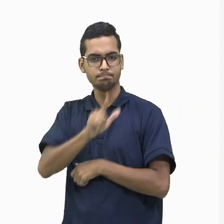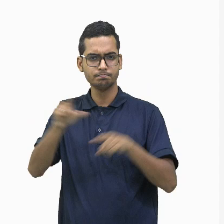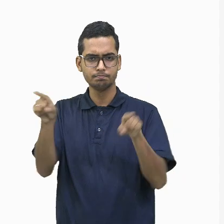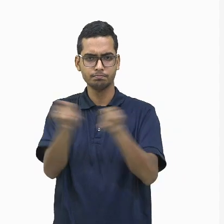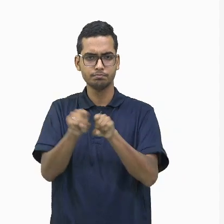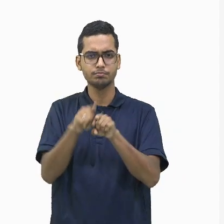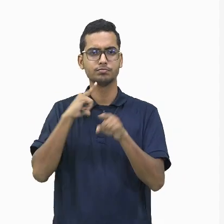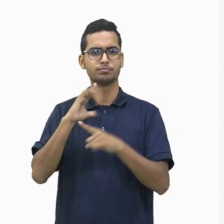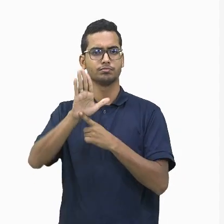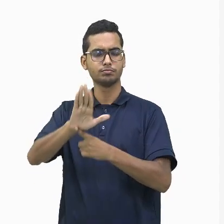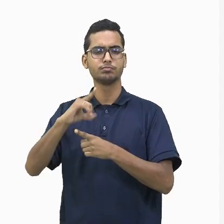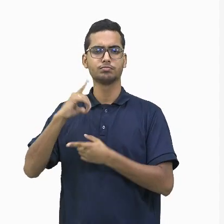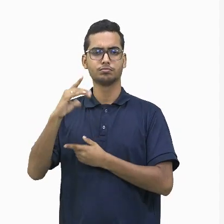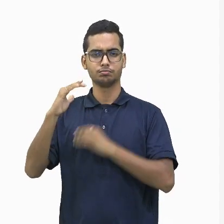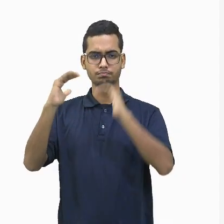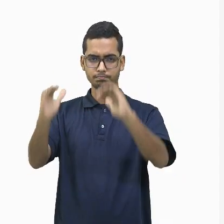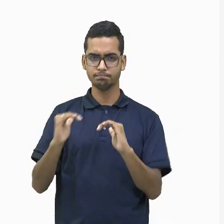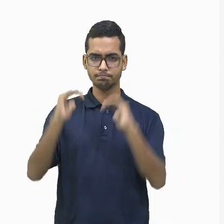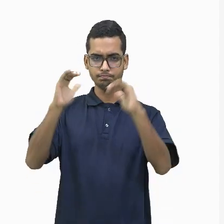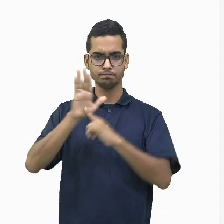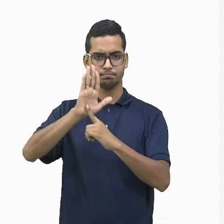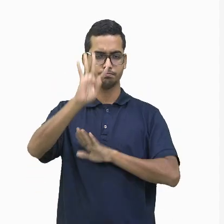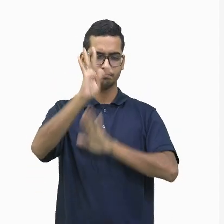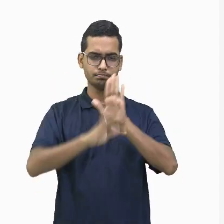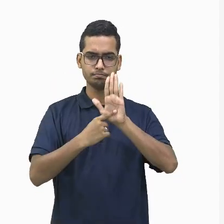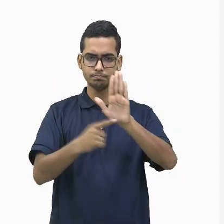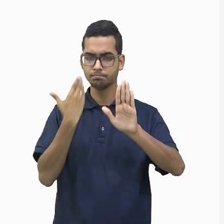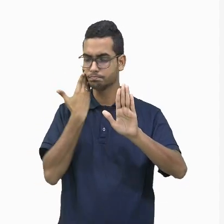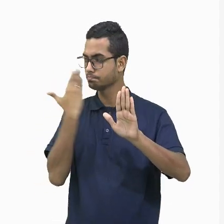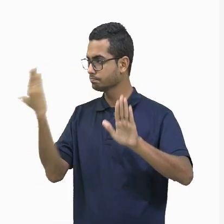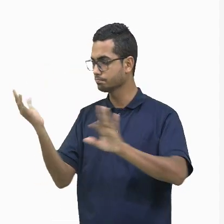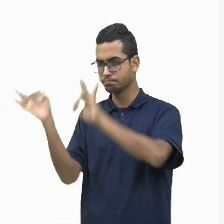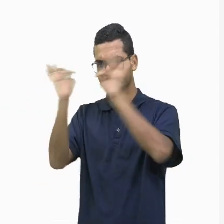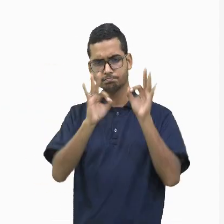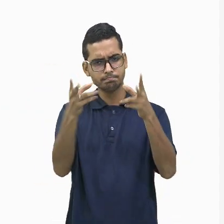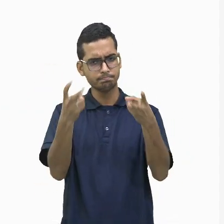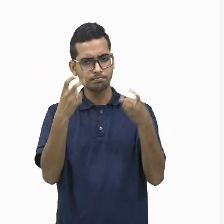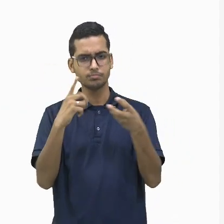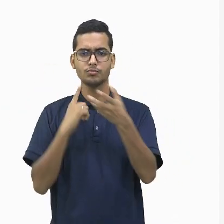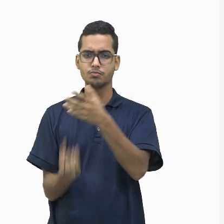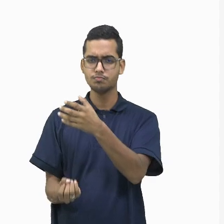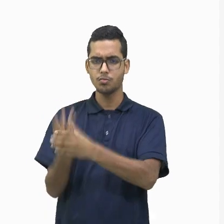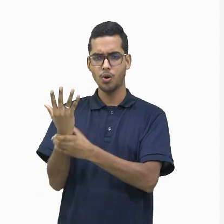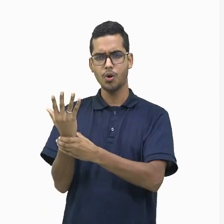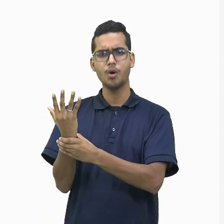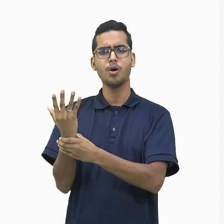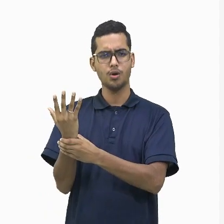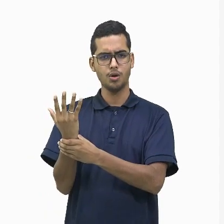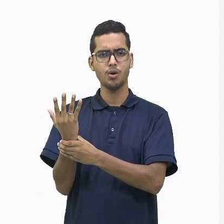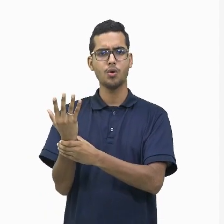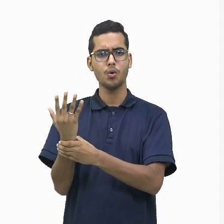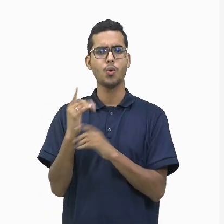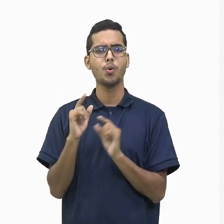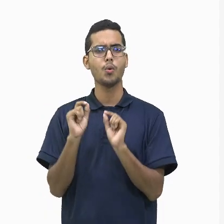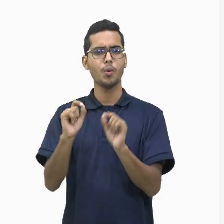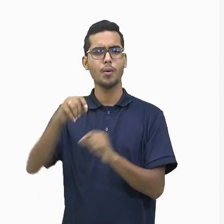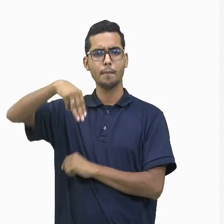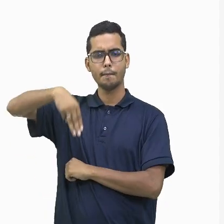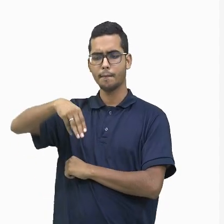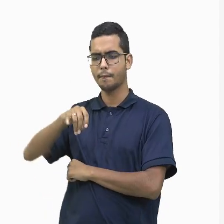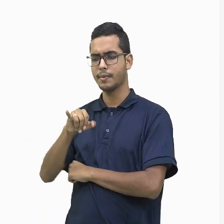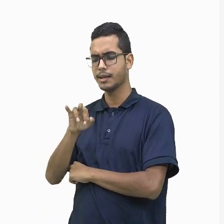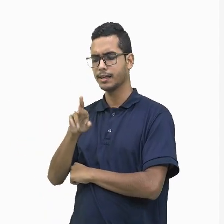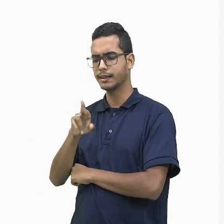autoridade. Né? Então, como percebemos no texto, justamente você teve esse surgimento de uma miríade, né, de